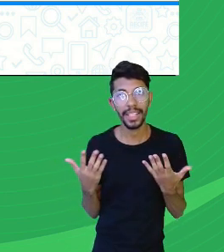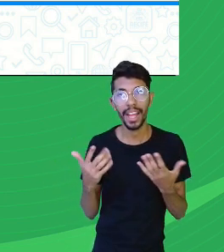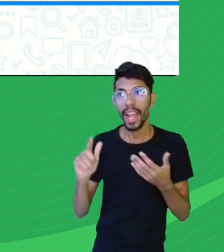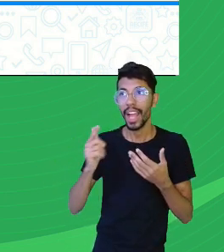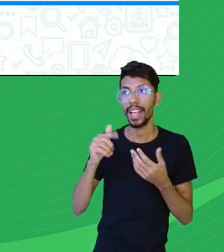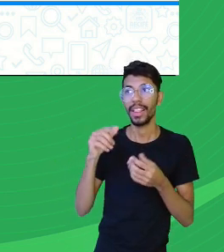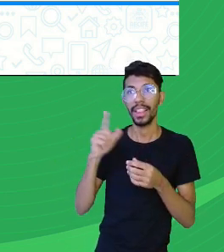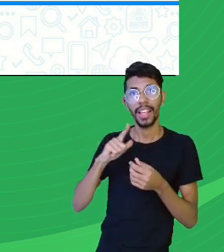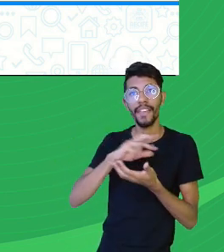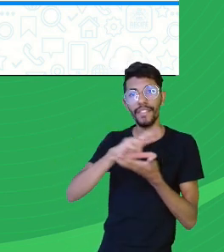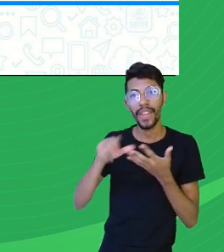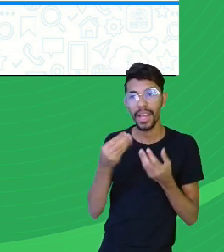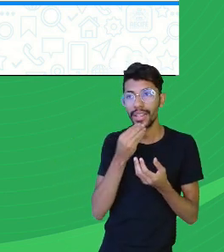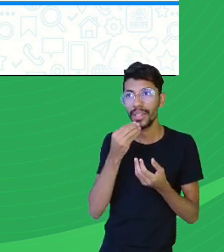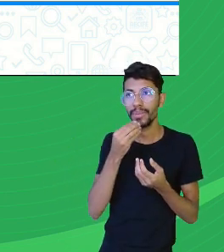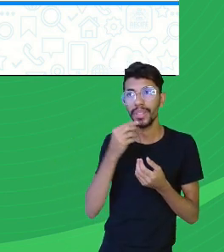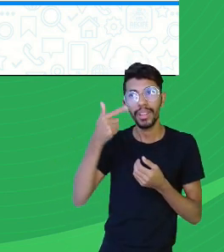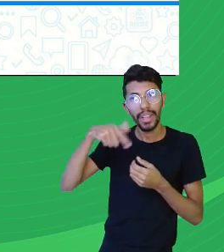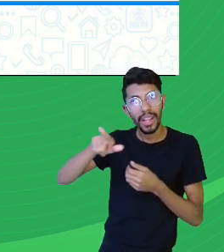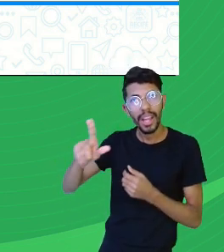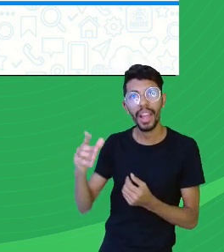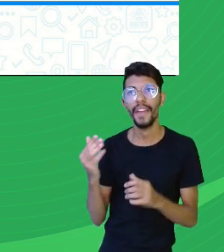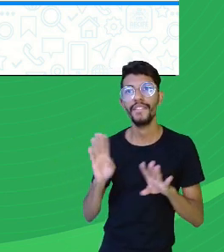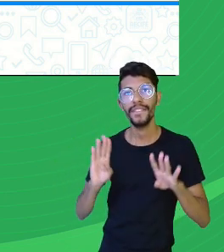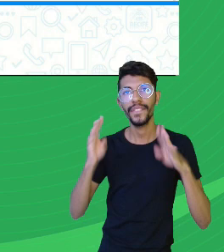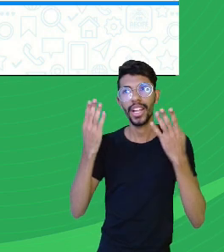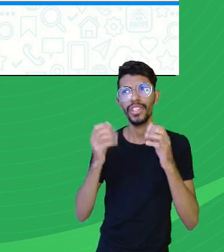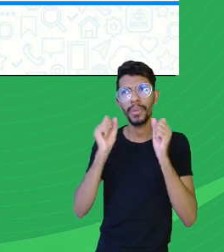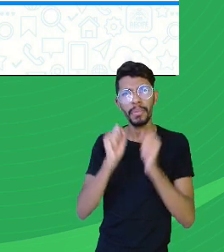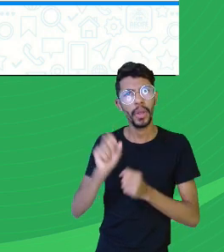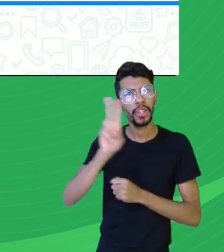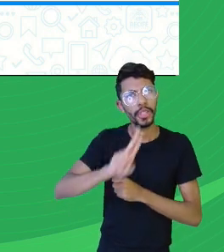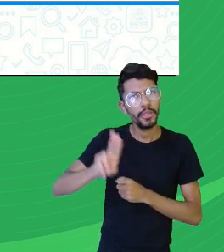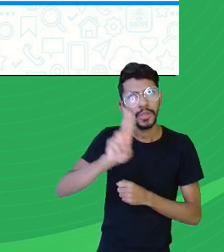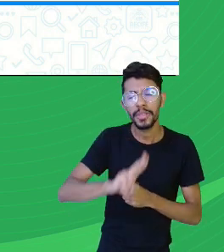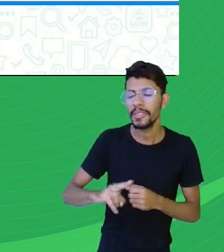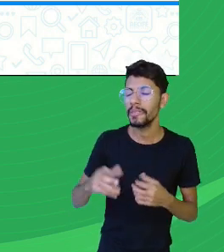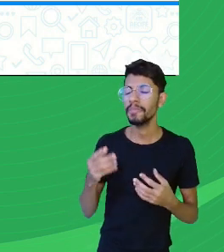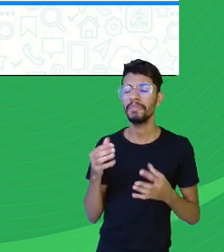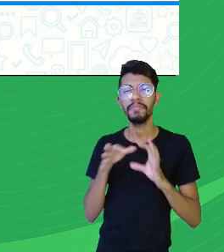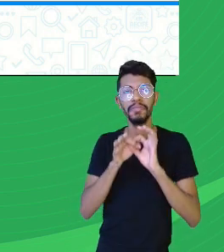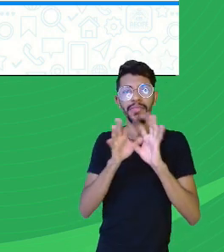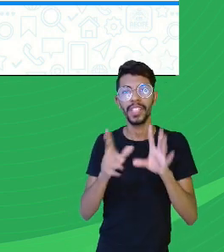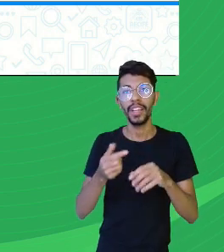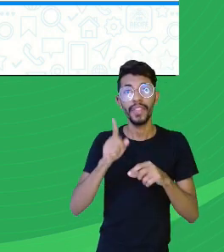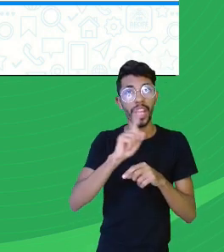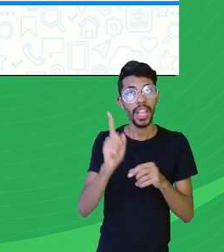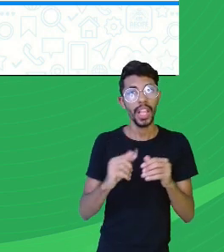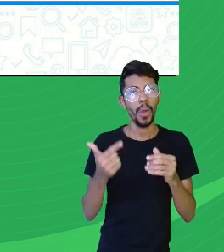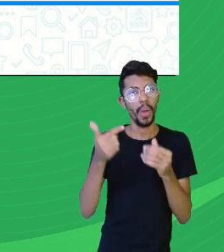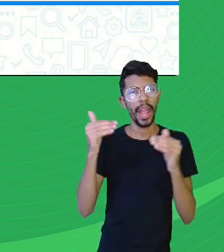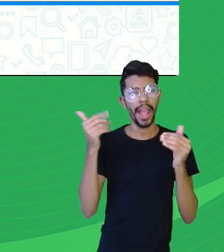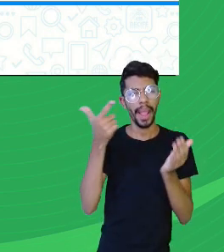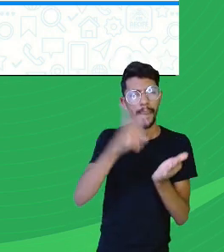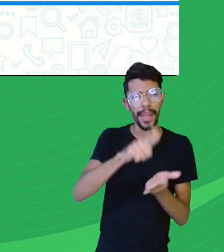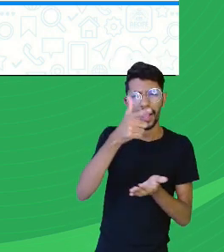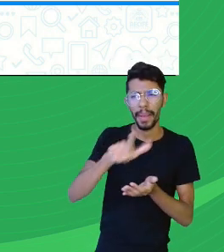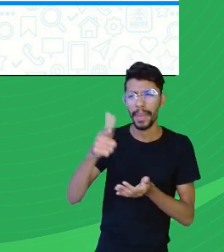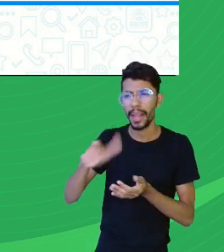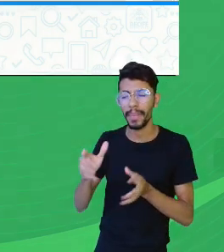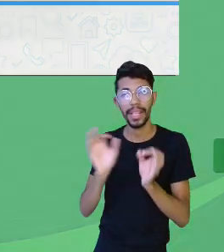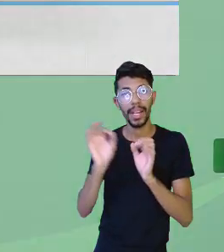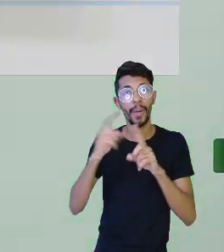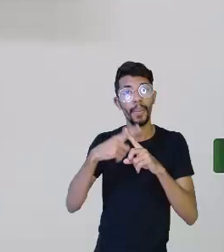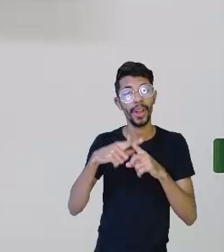para ir à festa. Ele pode usar à vontade e não vai repetir o mesmo conjunto. Sempre tem uma peça